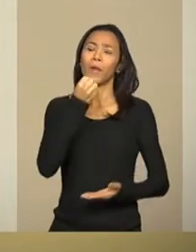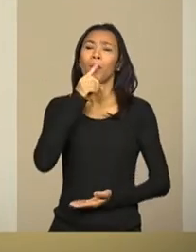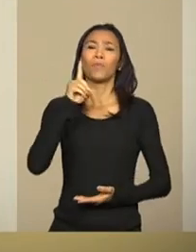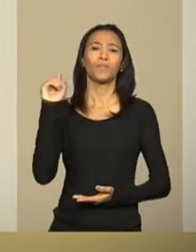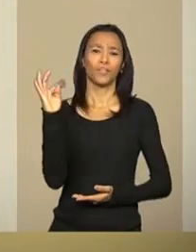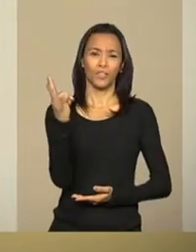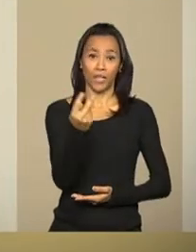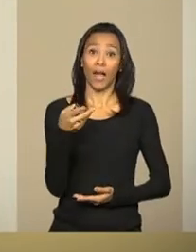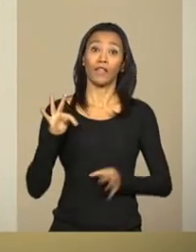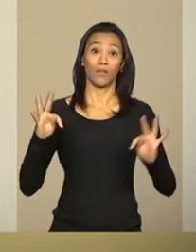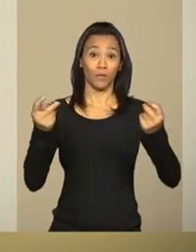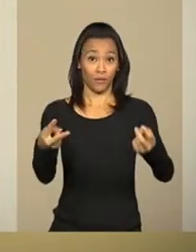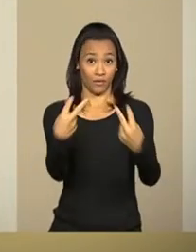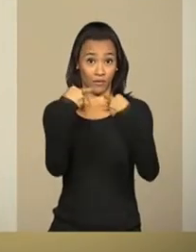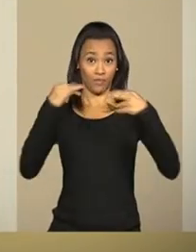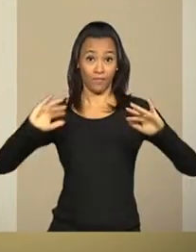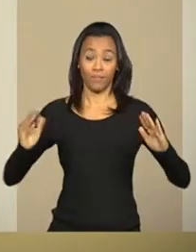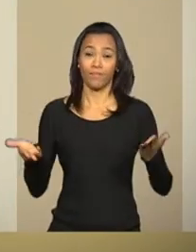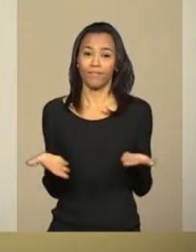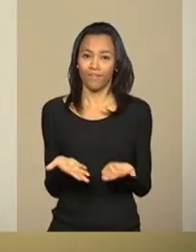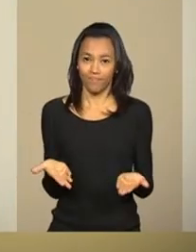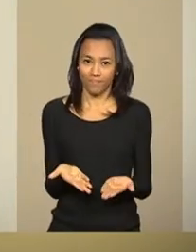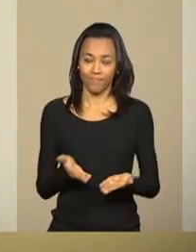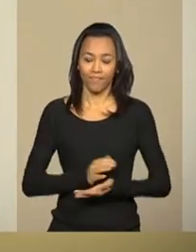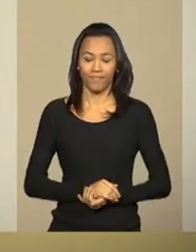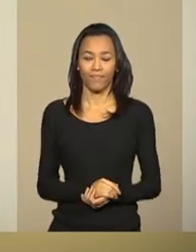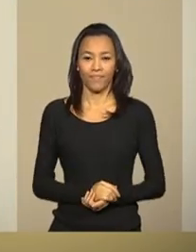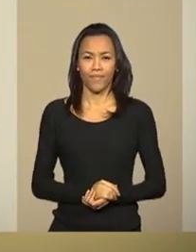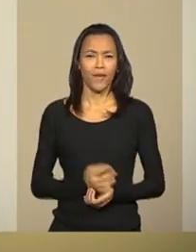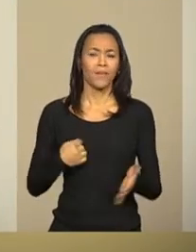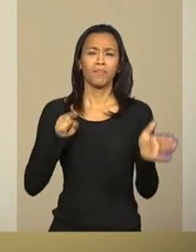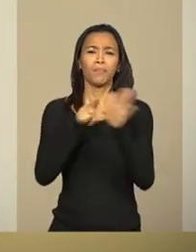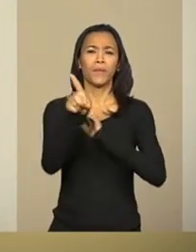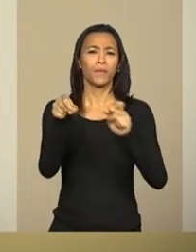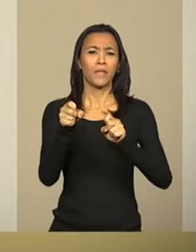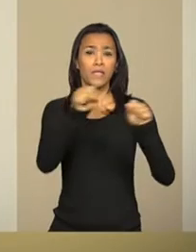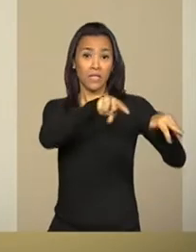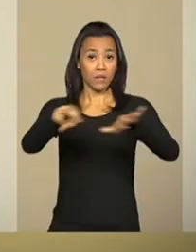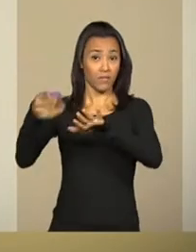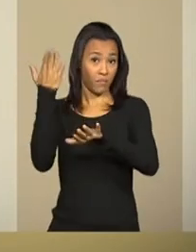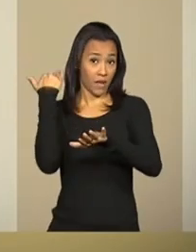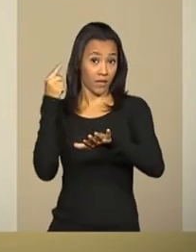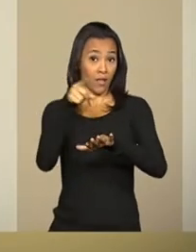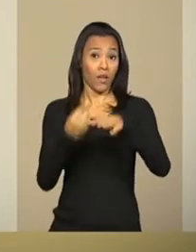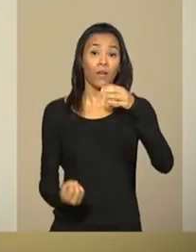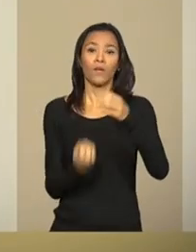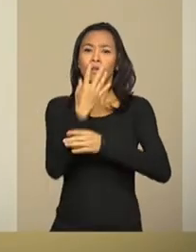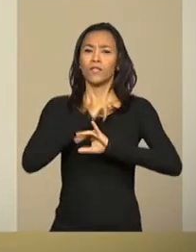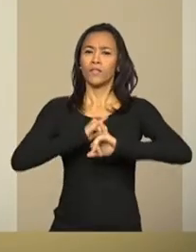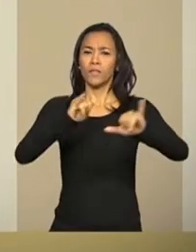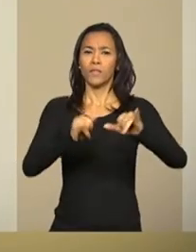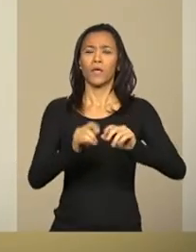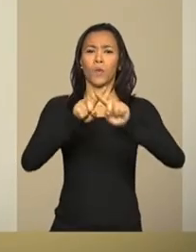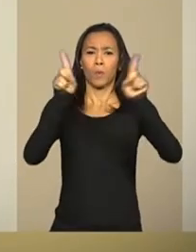E bom dia para você que nos acompanha hoje aqui no Café. Presidenta, na semana passada a senhora lançou o Plano